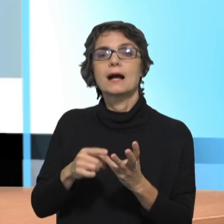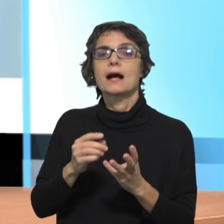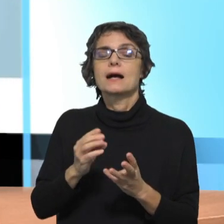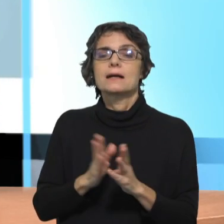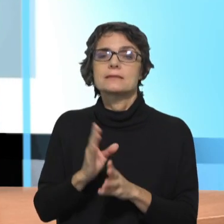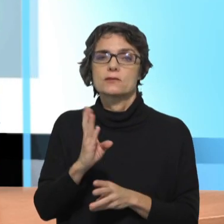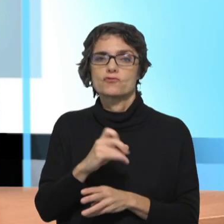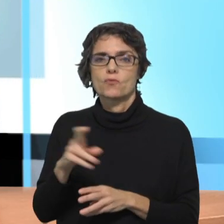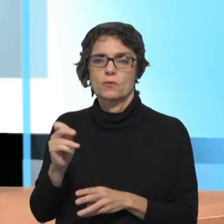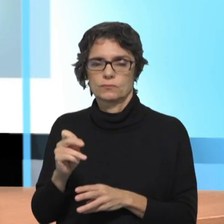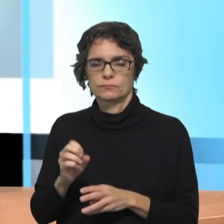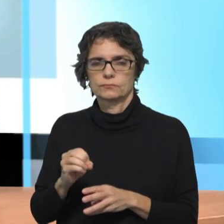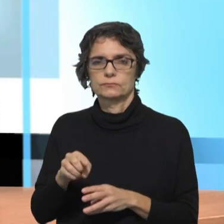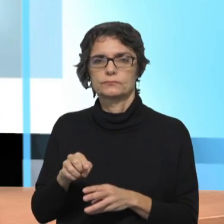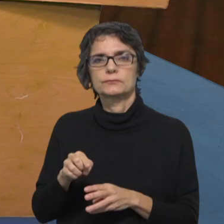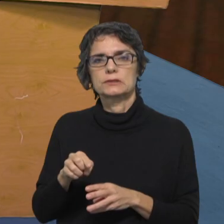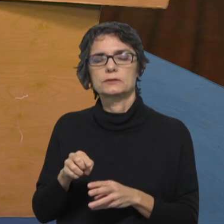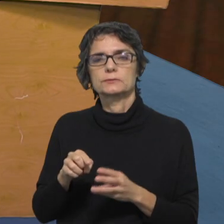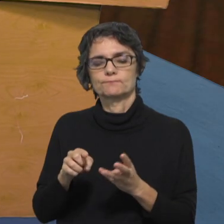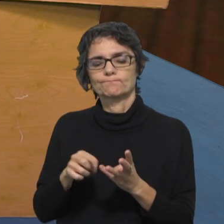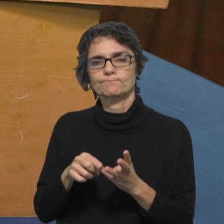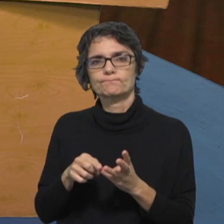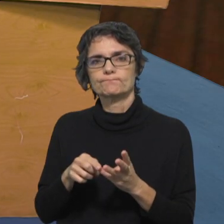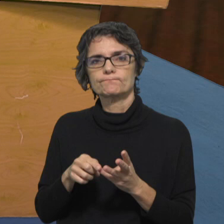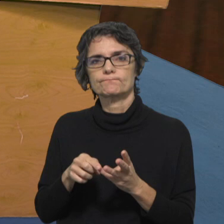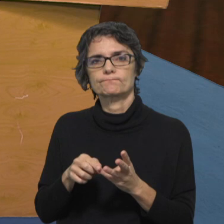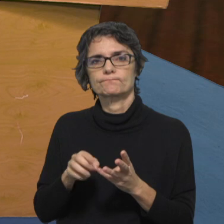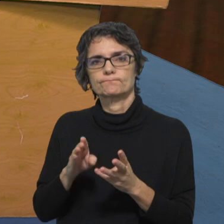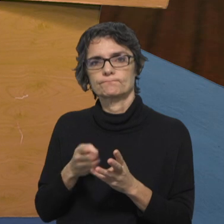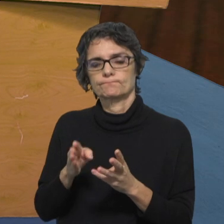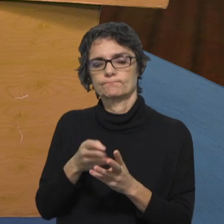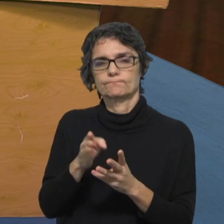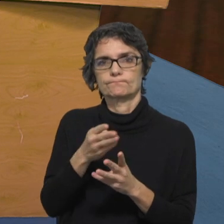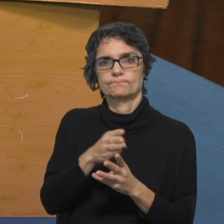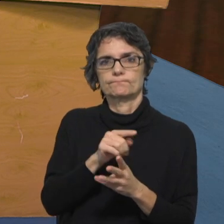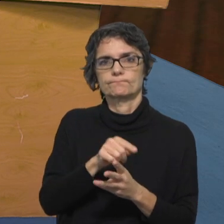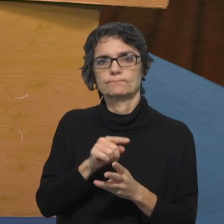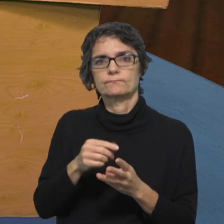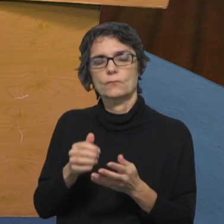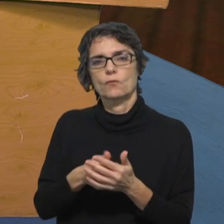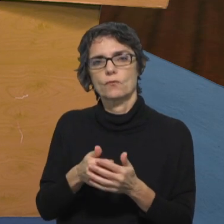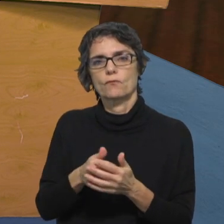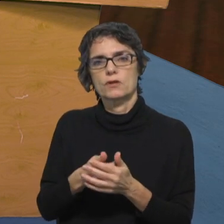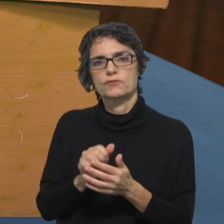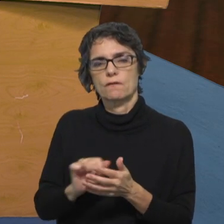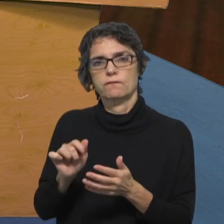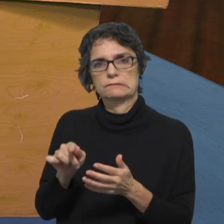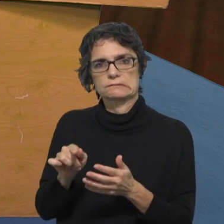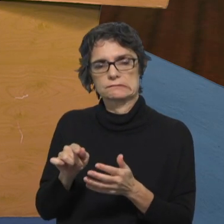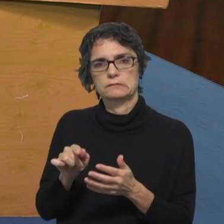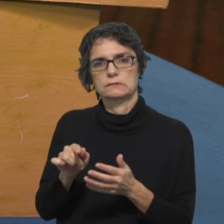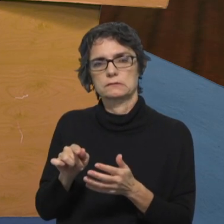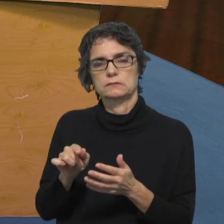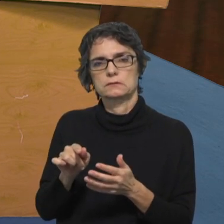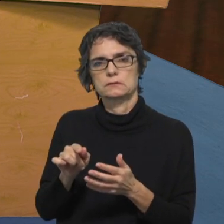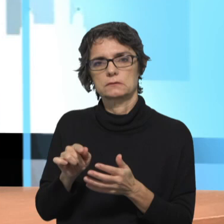João vai sendo repartido, vai ser um Evangelho que vai ser sobretudo muito valorizado